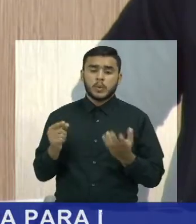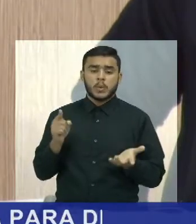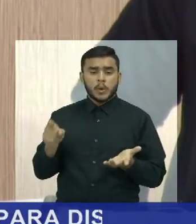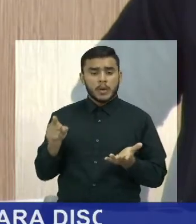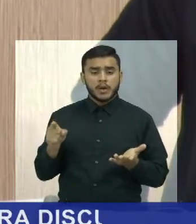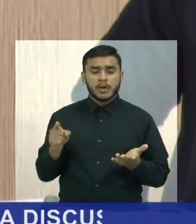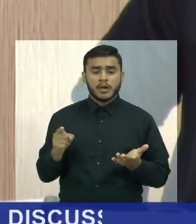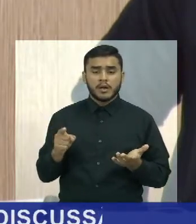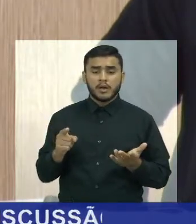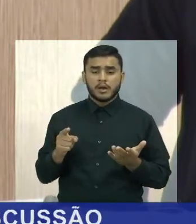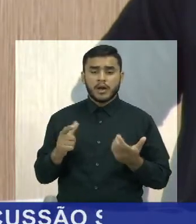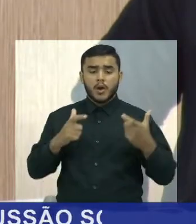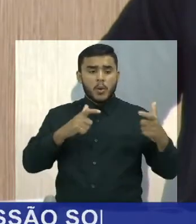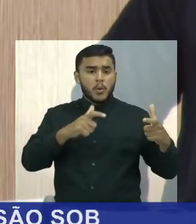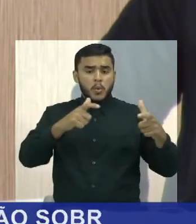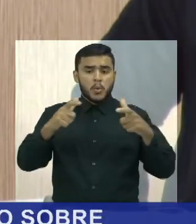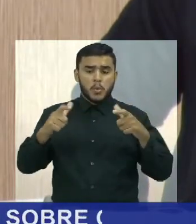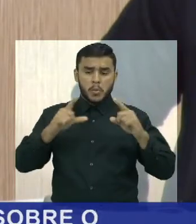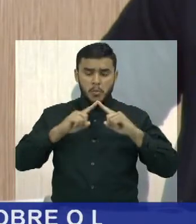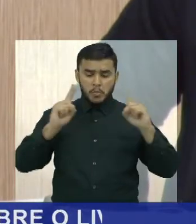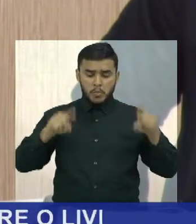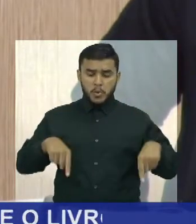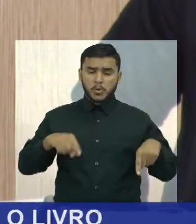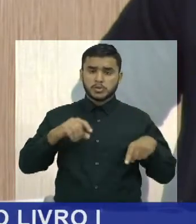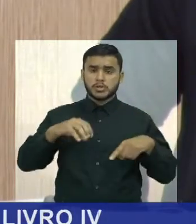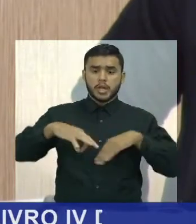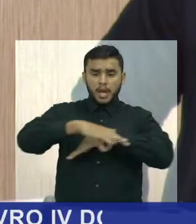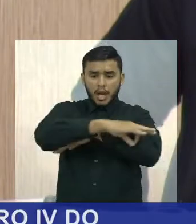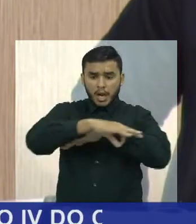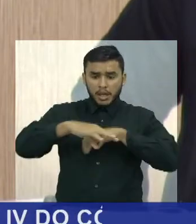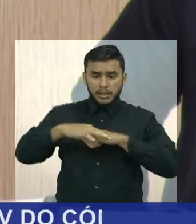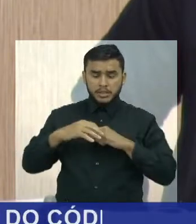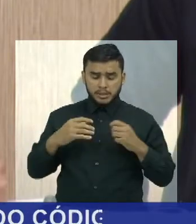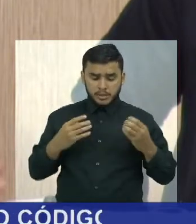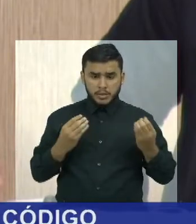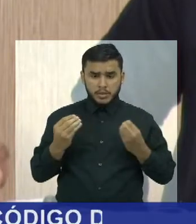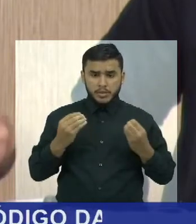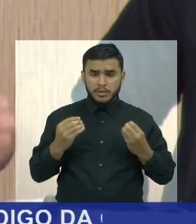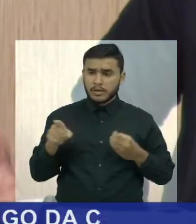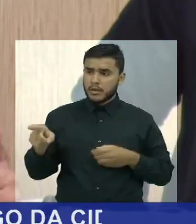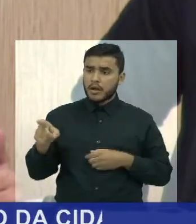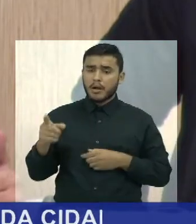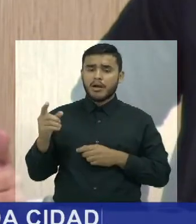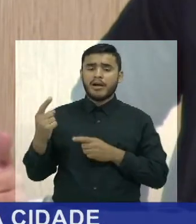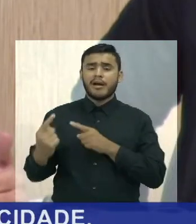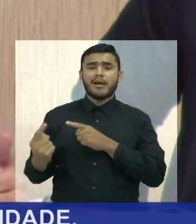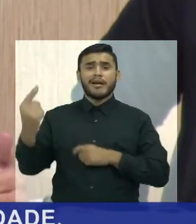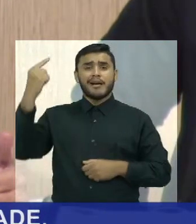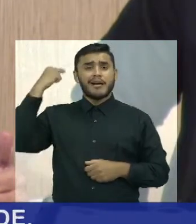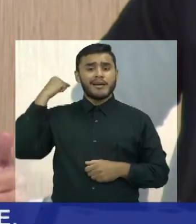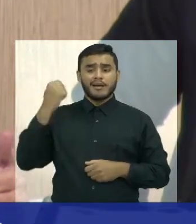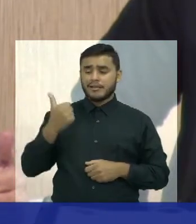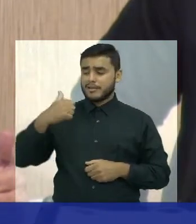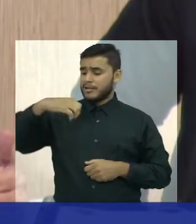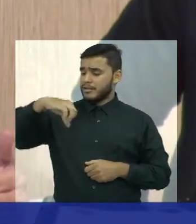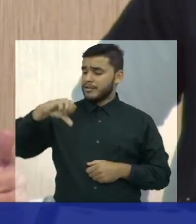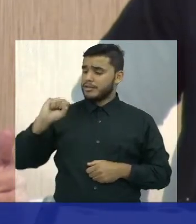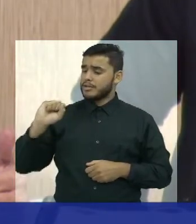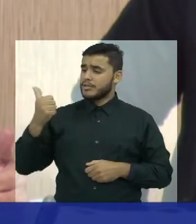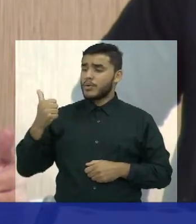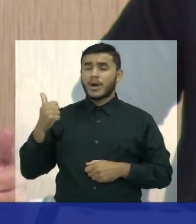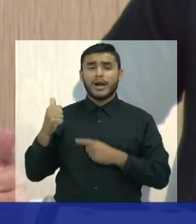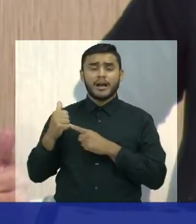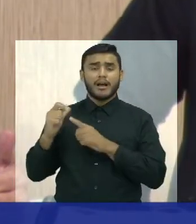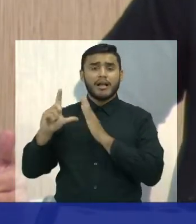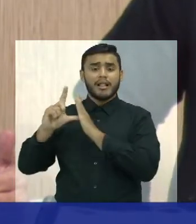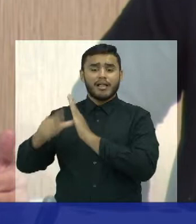dentro de um projeto e não pode, porque está amarrado ao que foi feito lá em